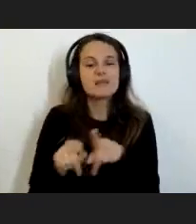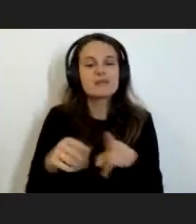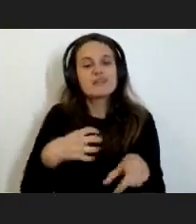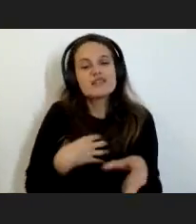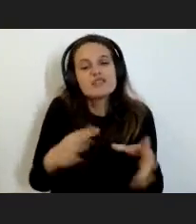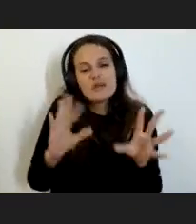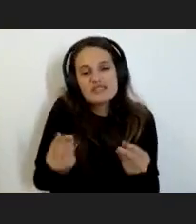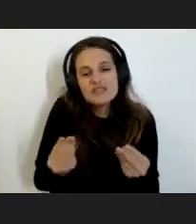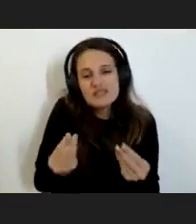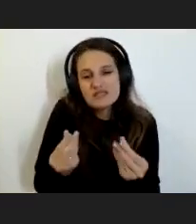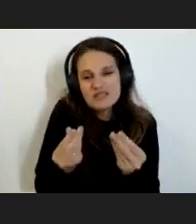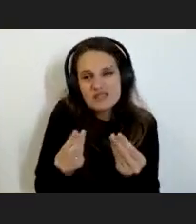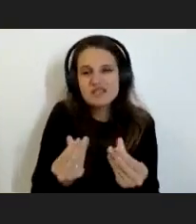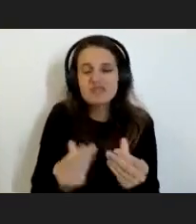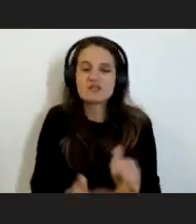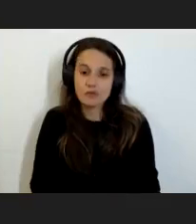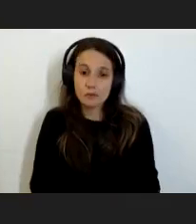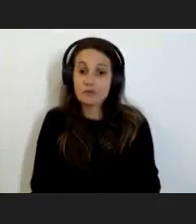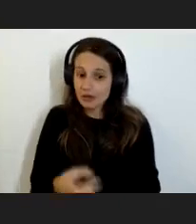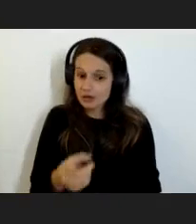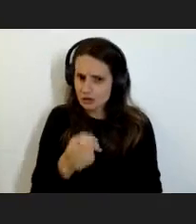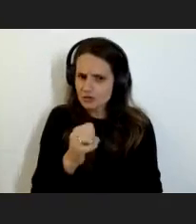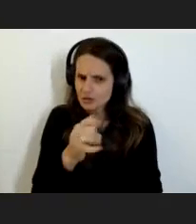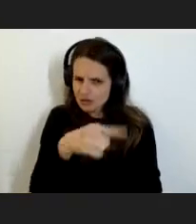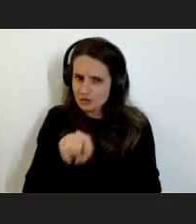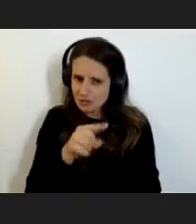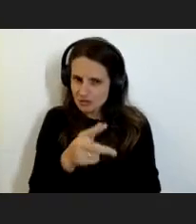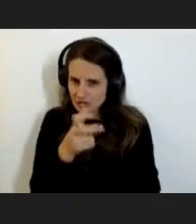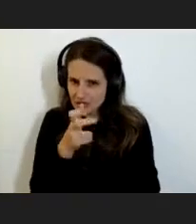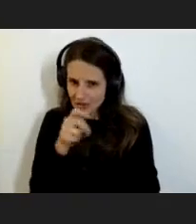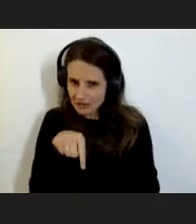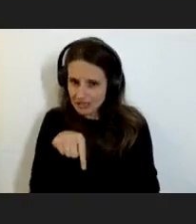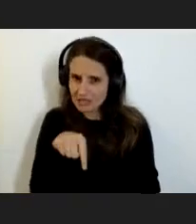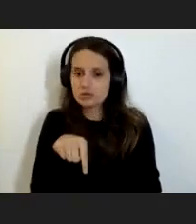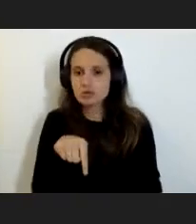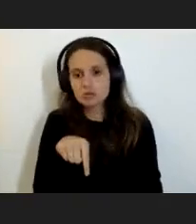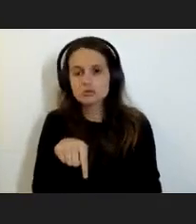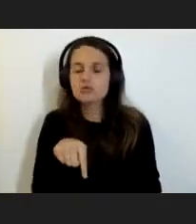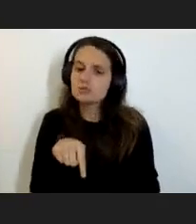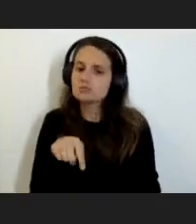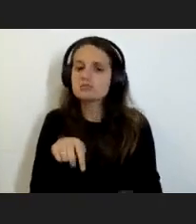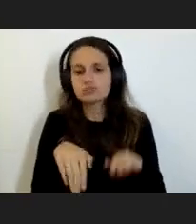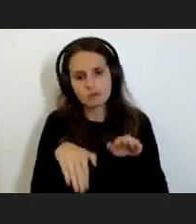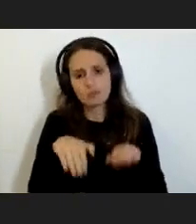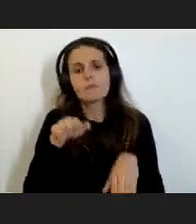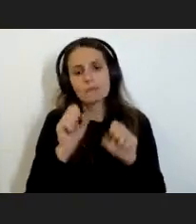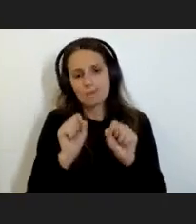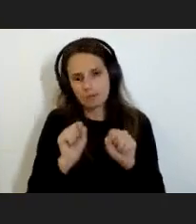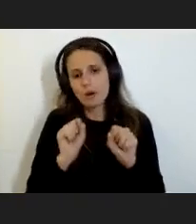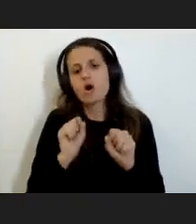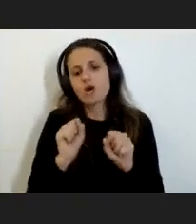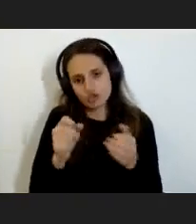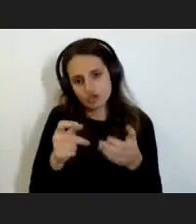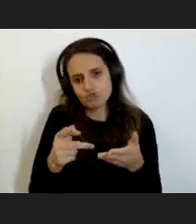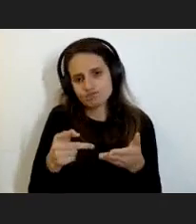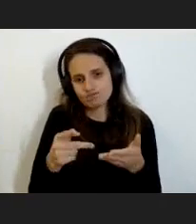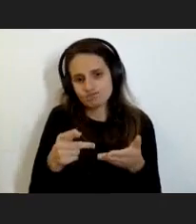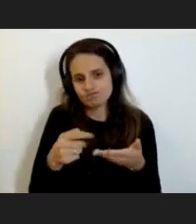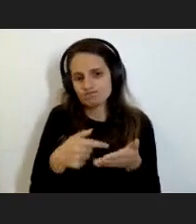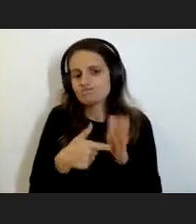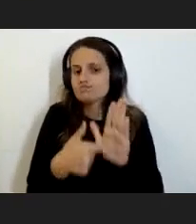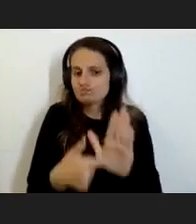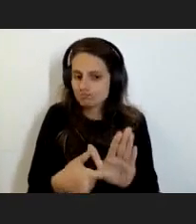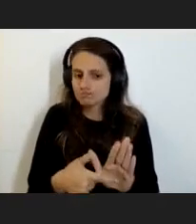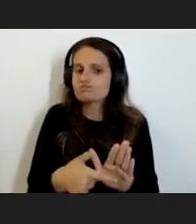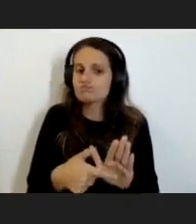tudo isso, se você percebe ou identifica esses sintomas, pode ser sinais clínicos de um